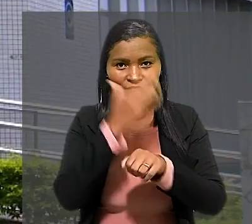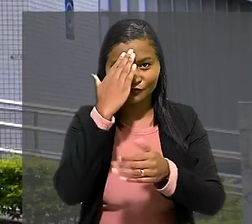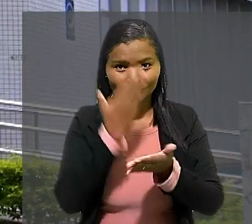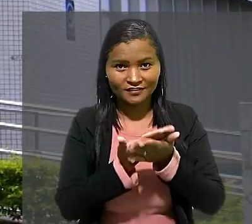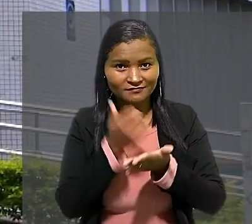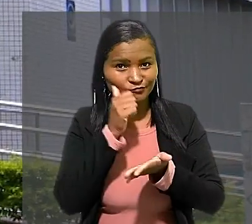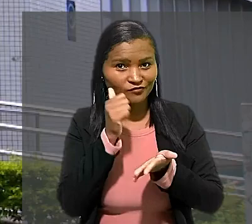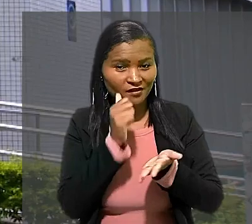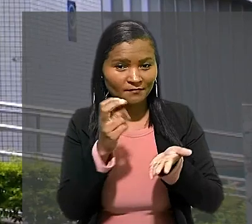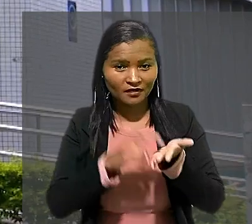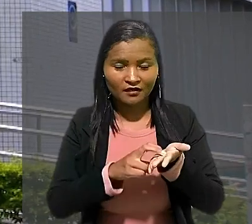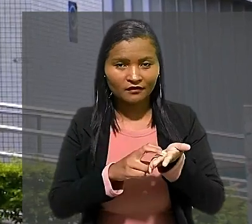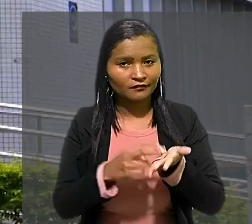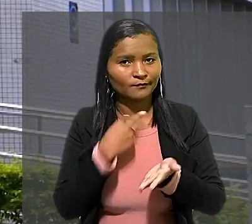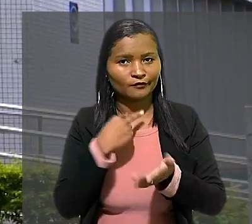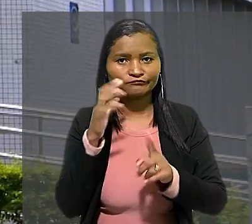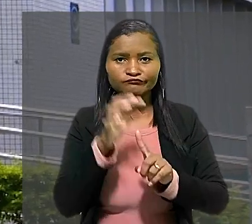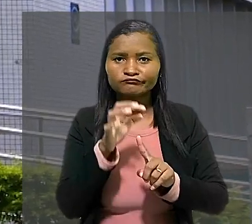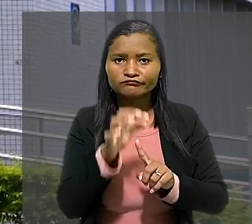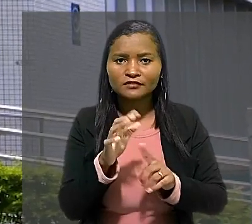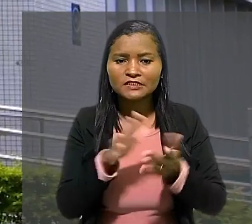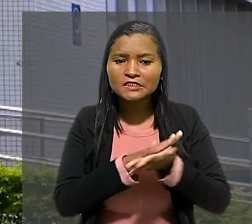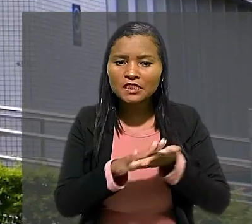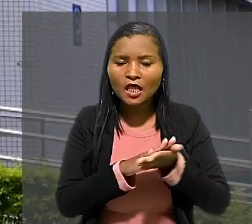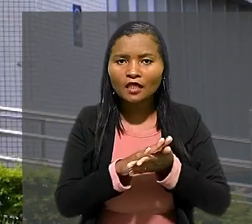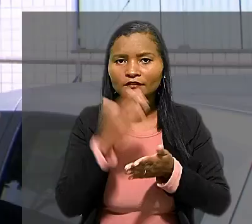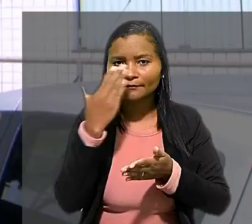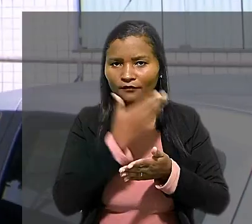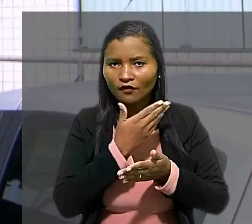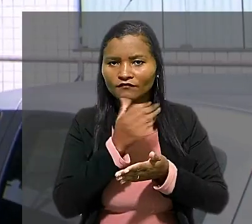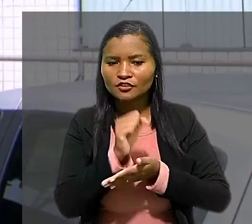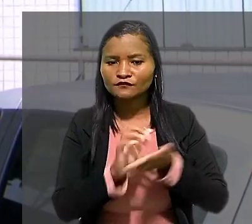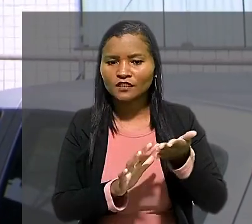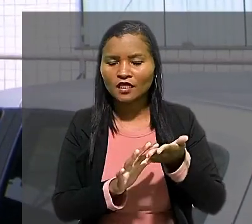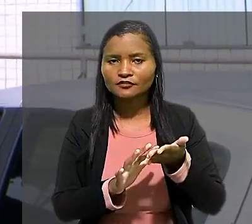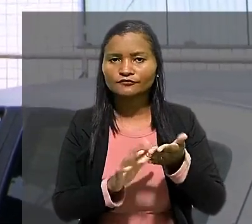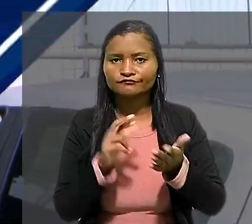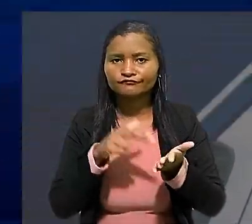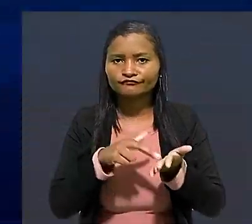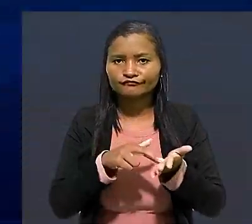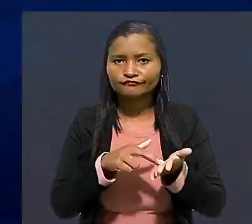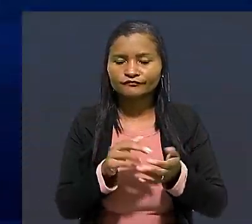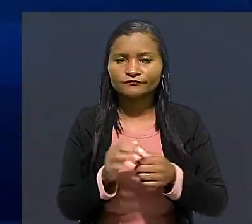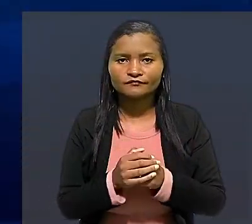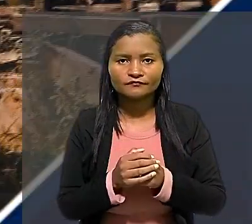cargo de confiança de bancária não pode ser presumido sem prova das reais funções.